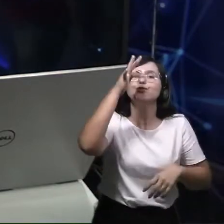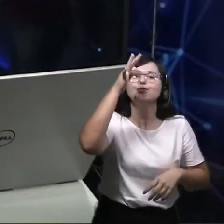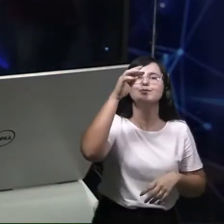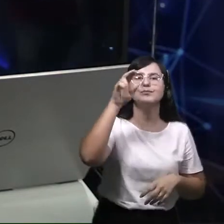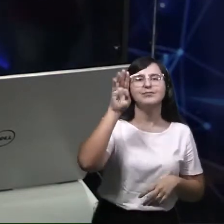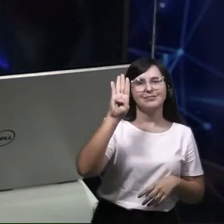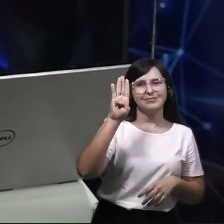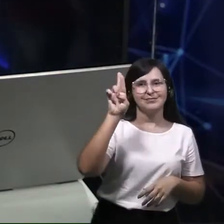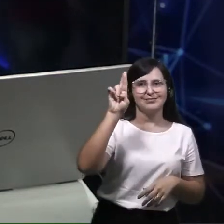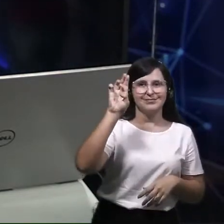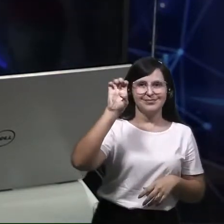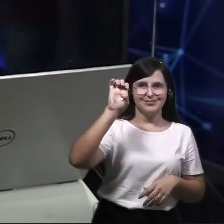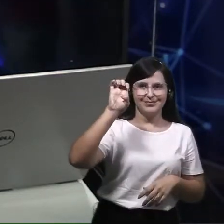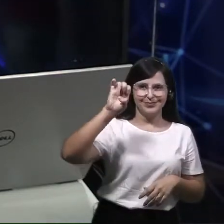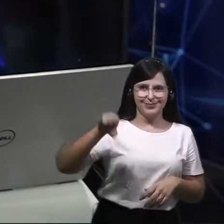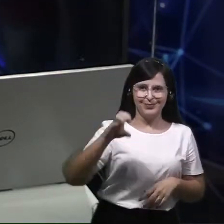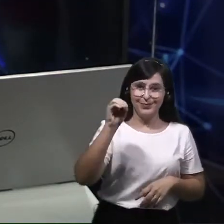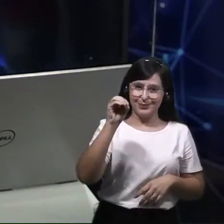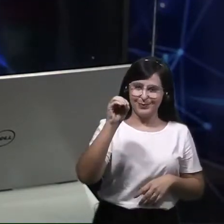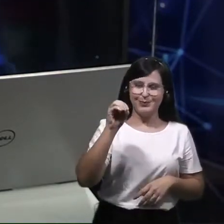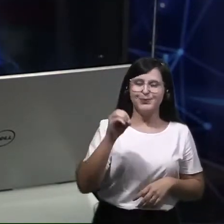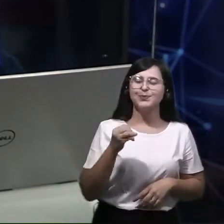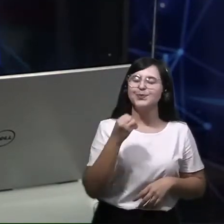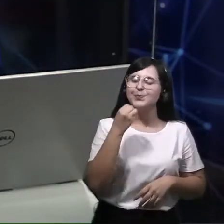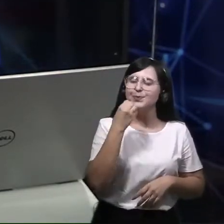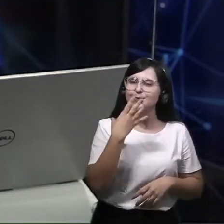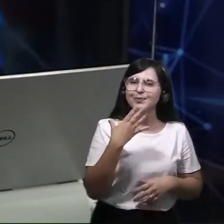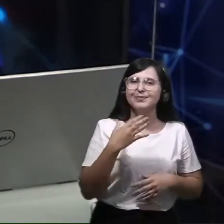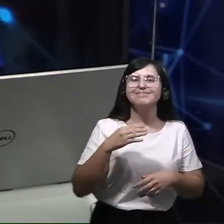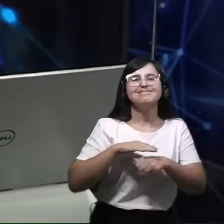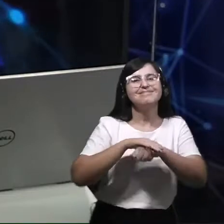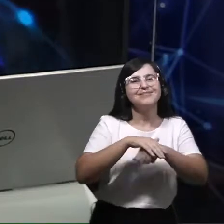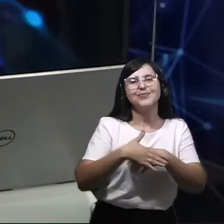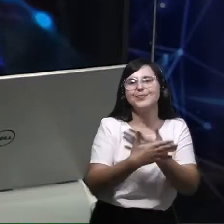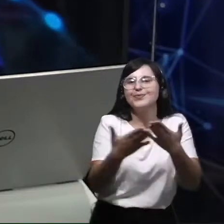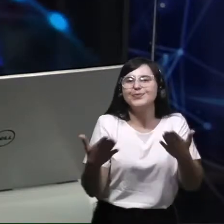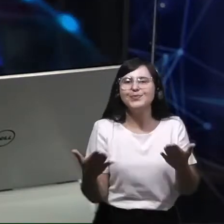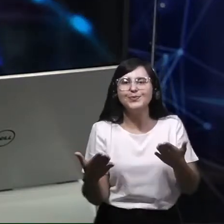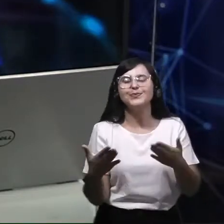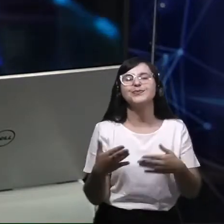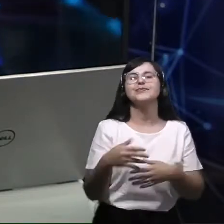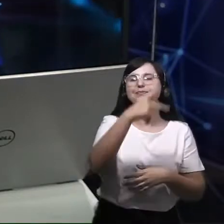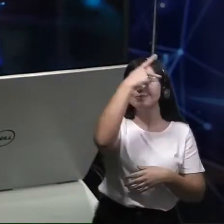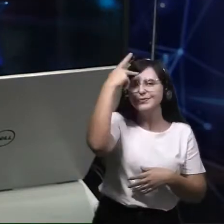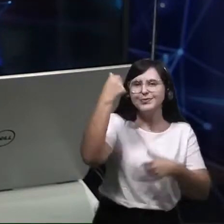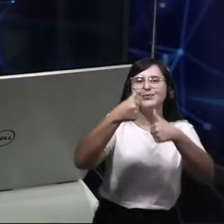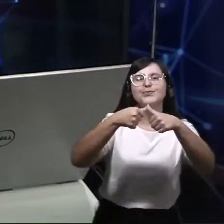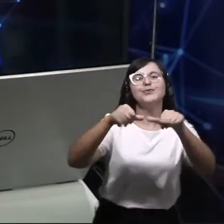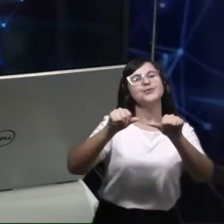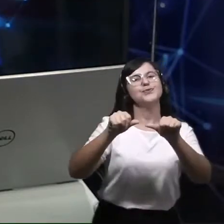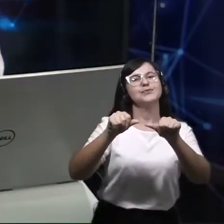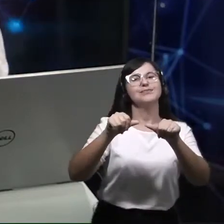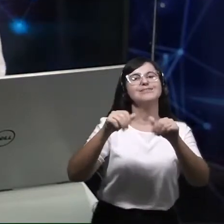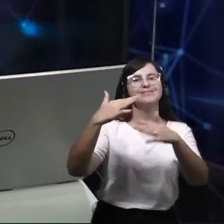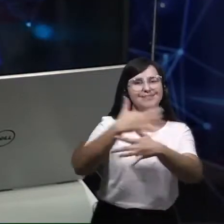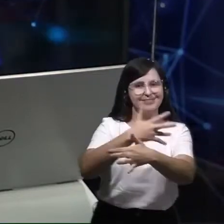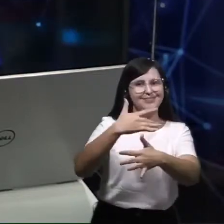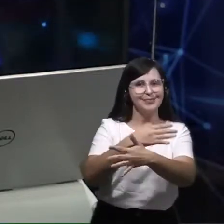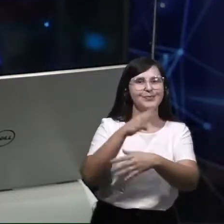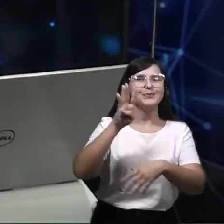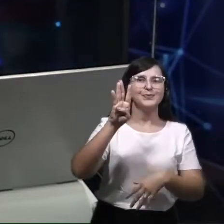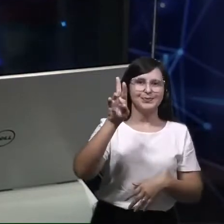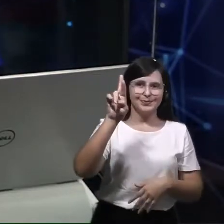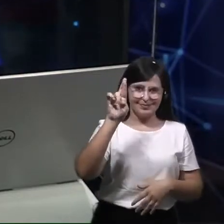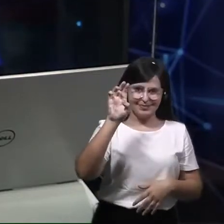sauda você de toda a região brejense pela audiência neste momento. Esse debate ele é realizado pelo portal Santa Cruz Online, tem a